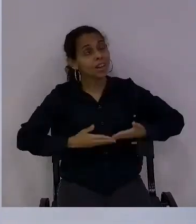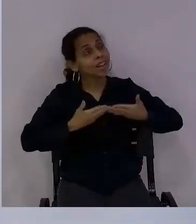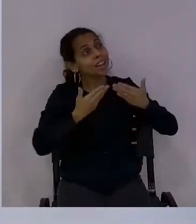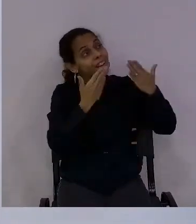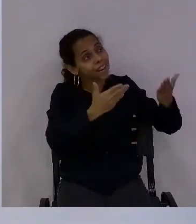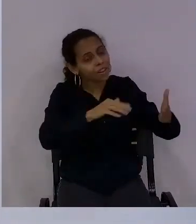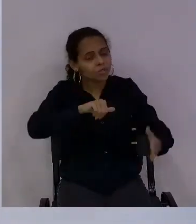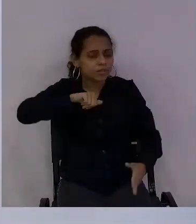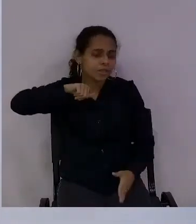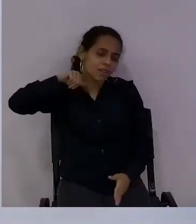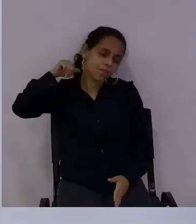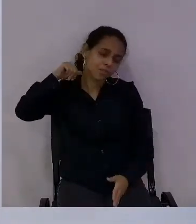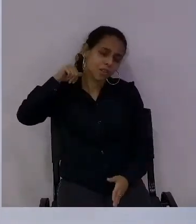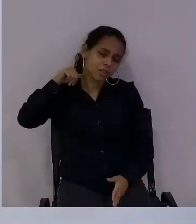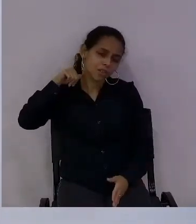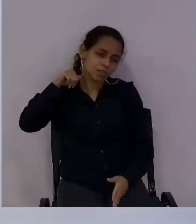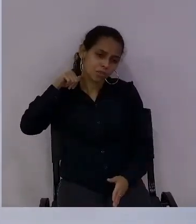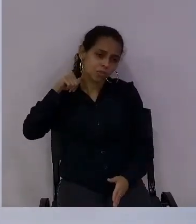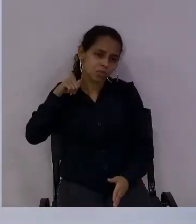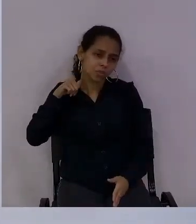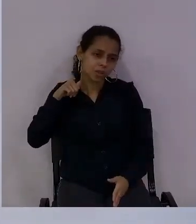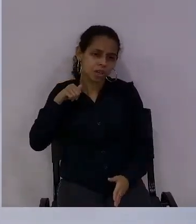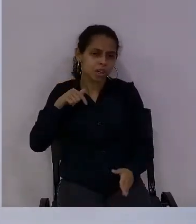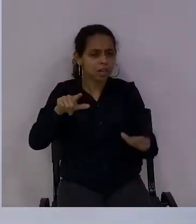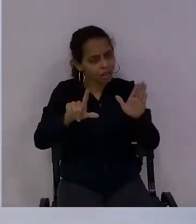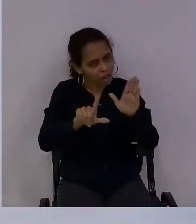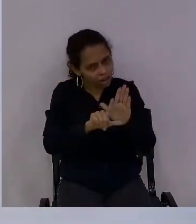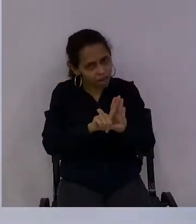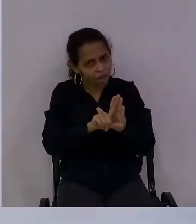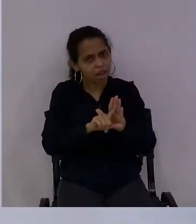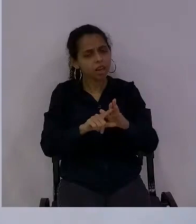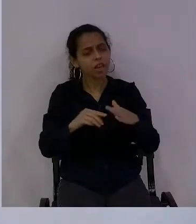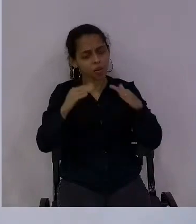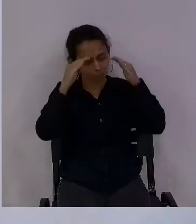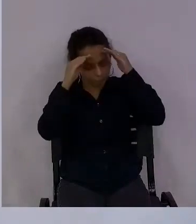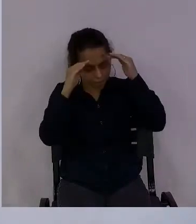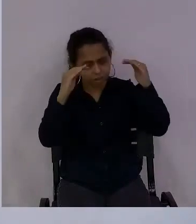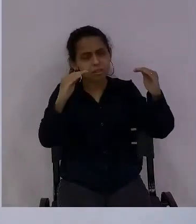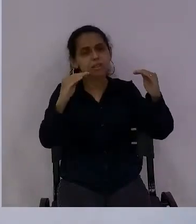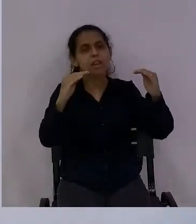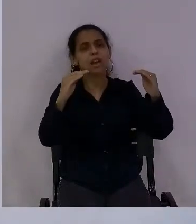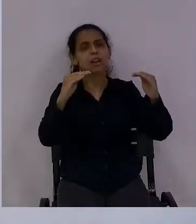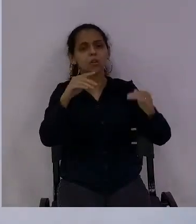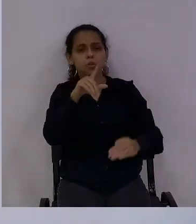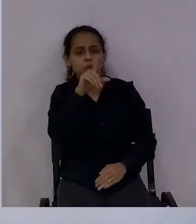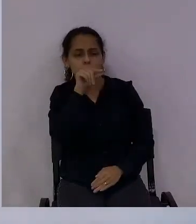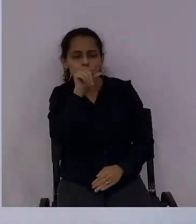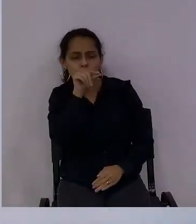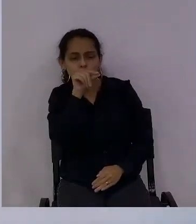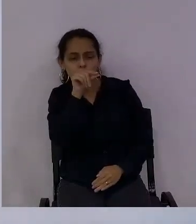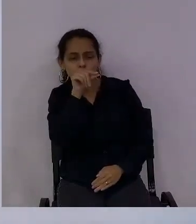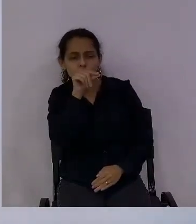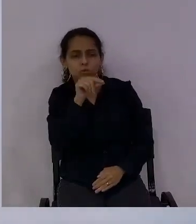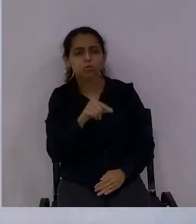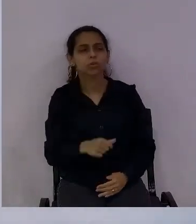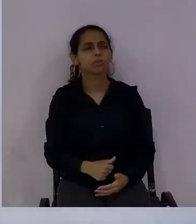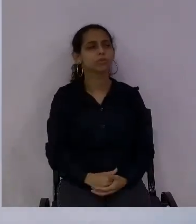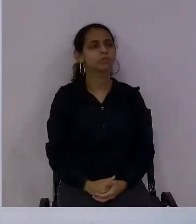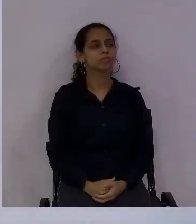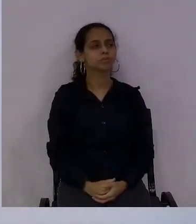sacrifício, segundo o que está escrito na referida lei, um par de rola ou 2